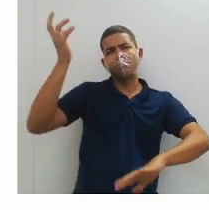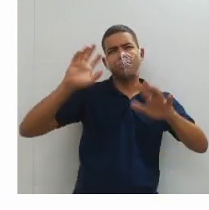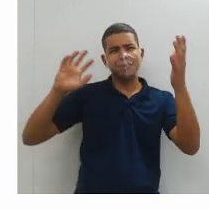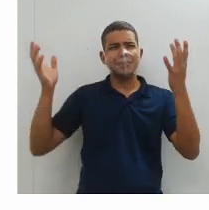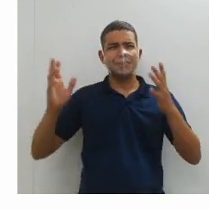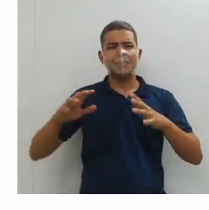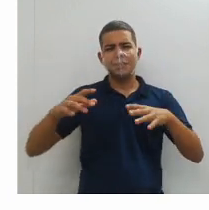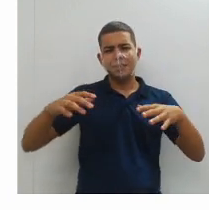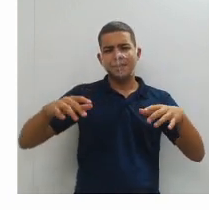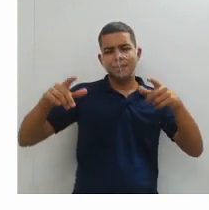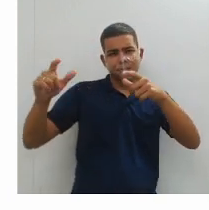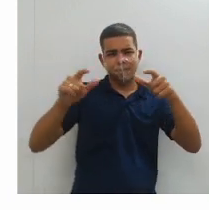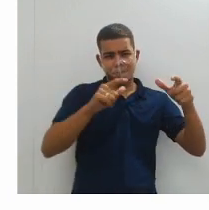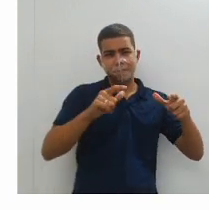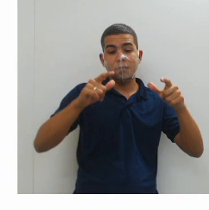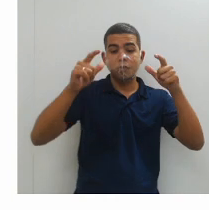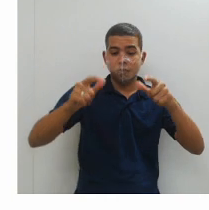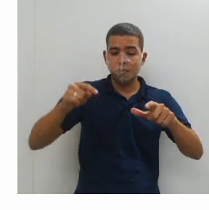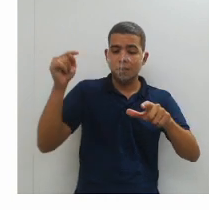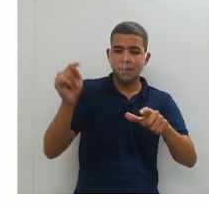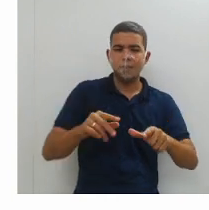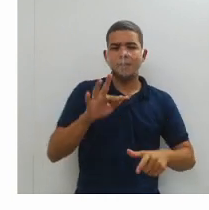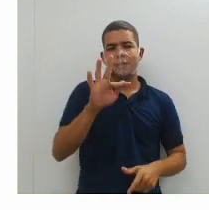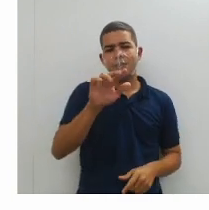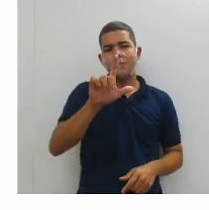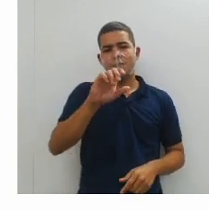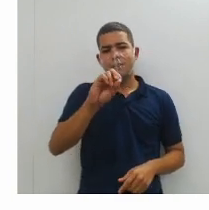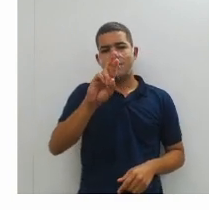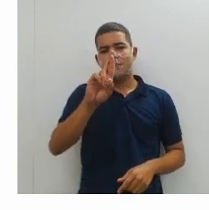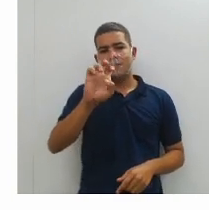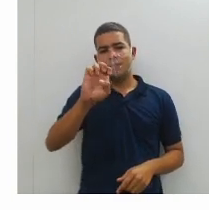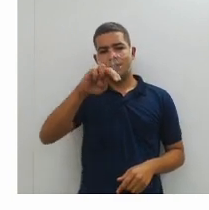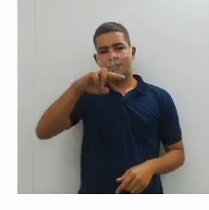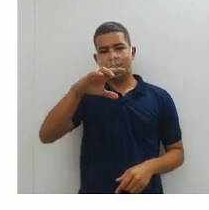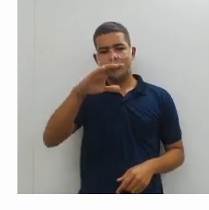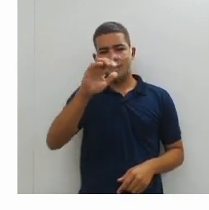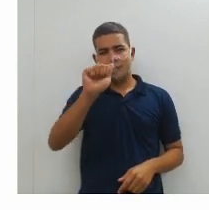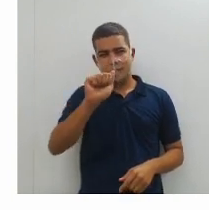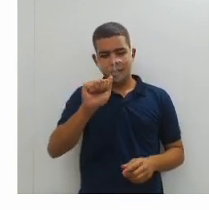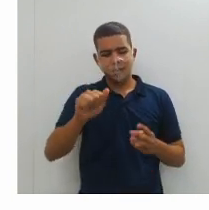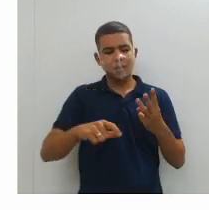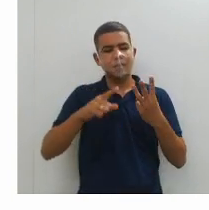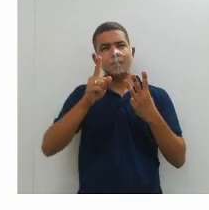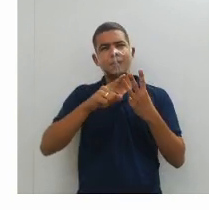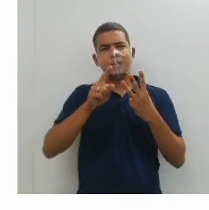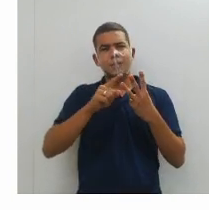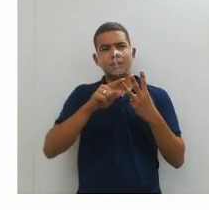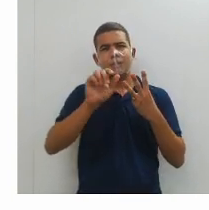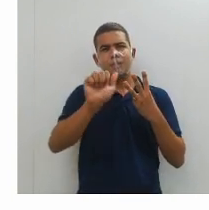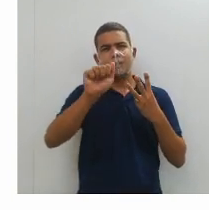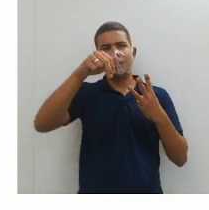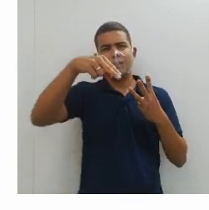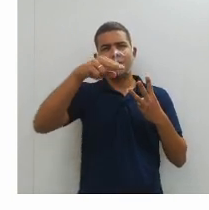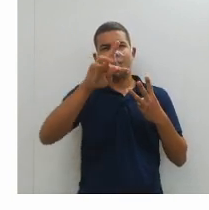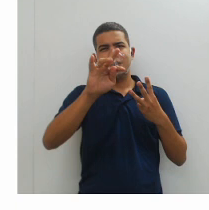na cidade de Florença. E o terceiro elemento é o que ele chama de